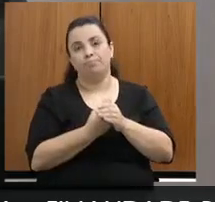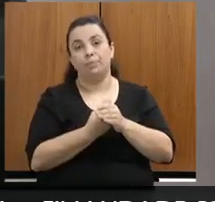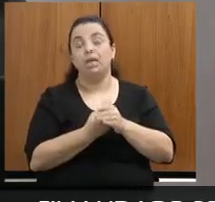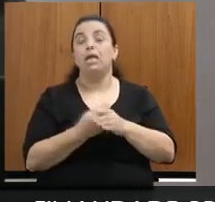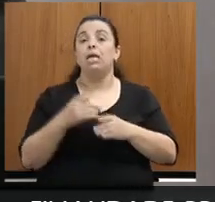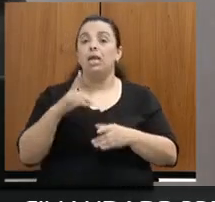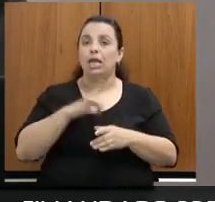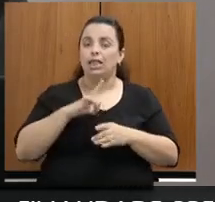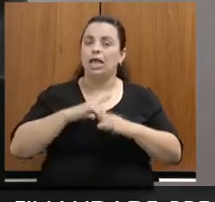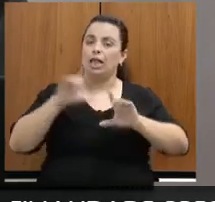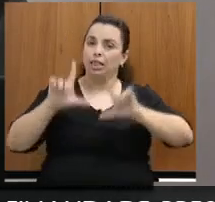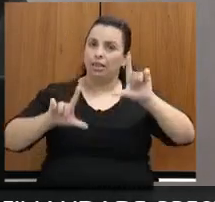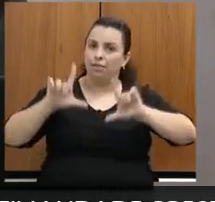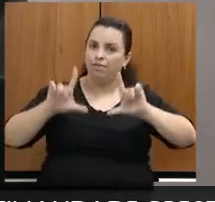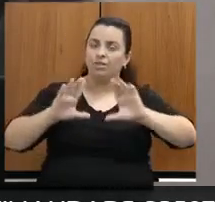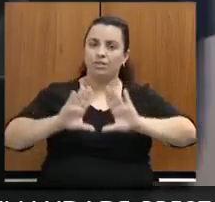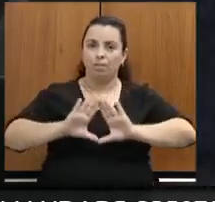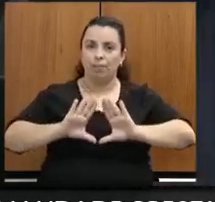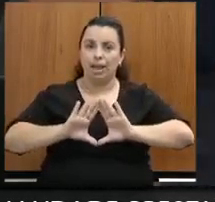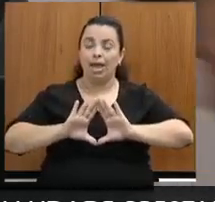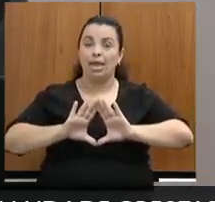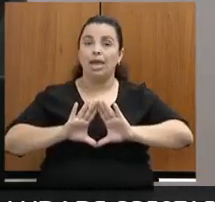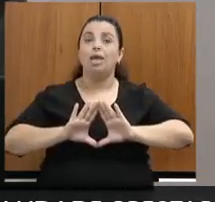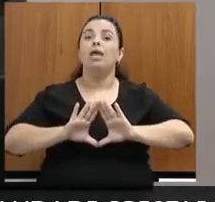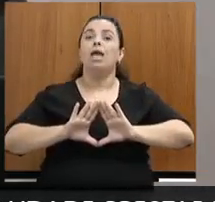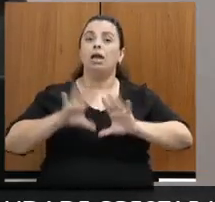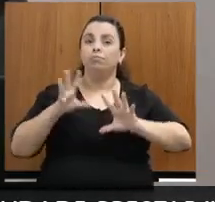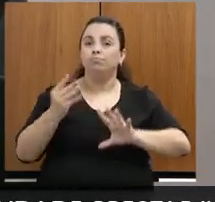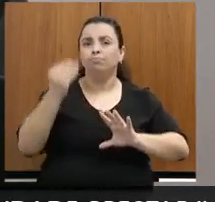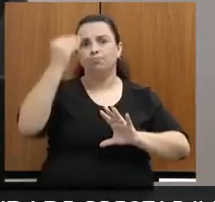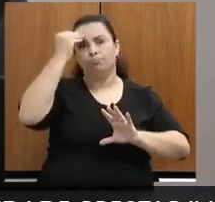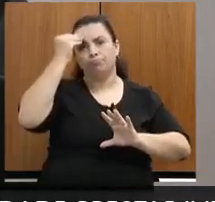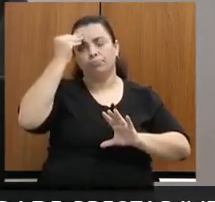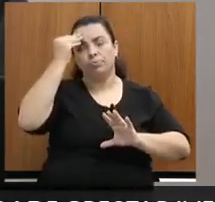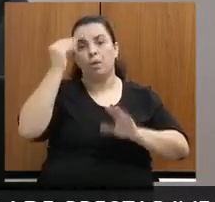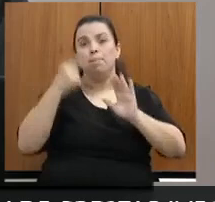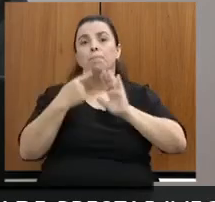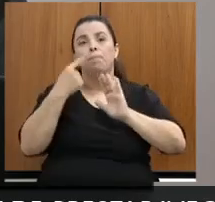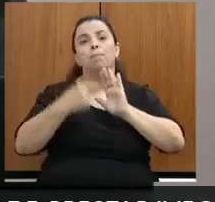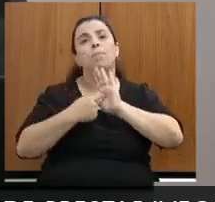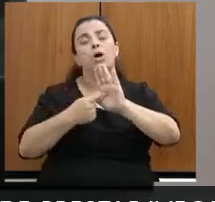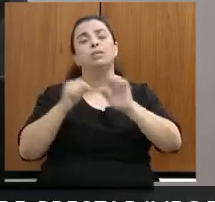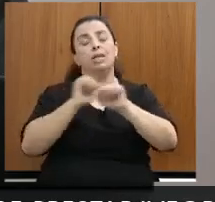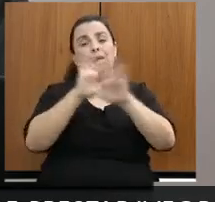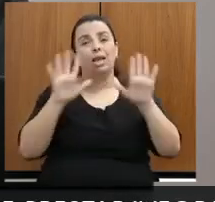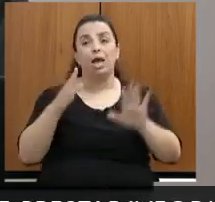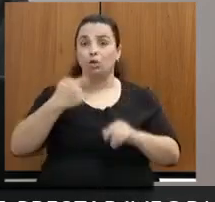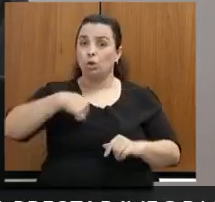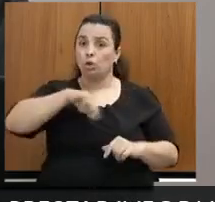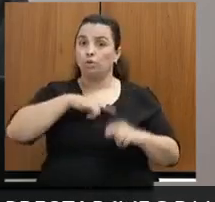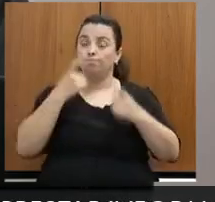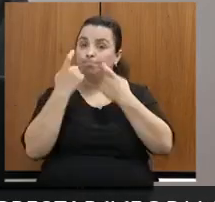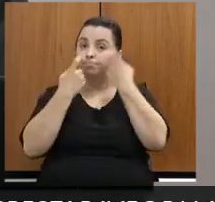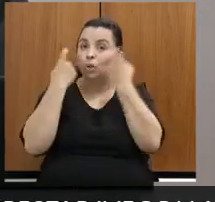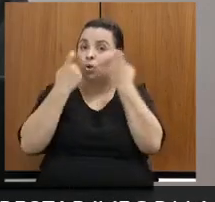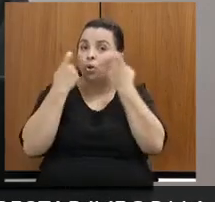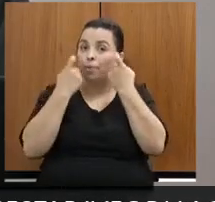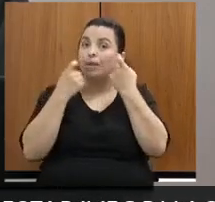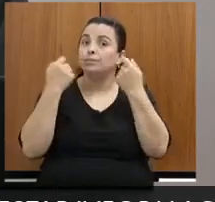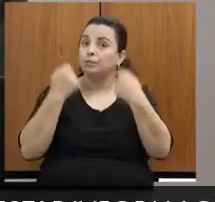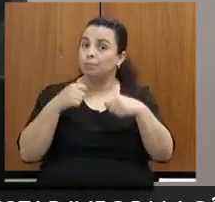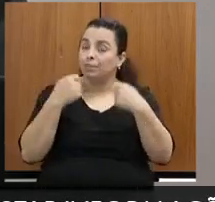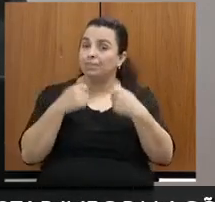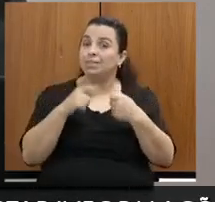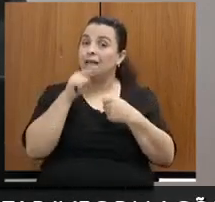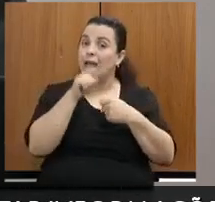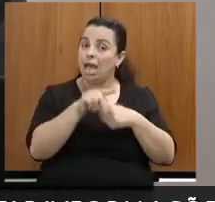da nossa imprensa oficial do poder usar te deixa isso muito claro uma preocupação que nós temos a implantação de